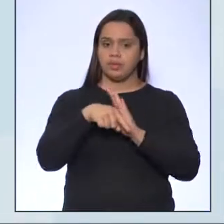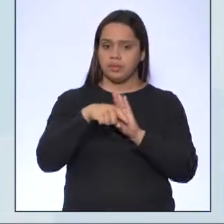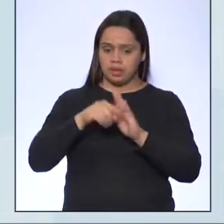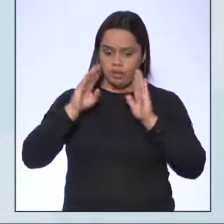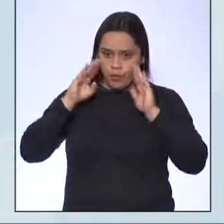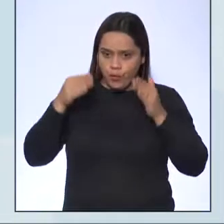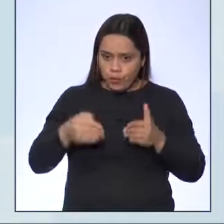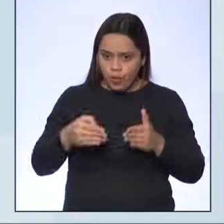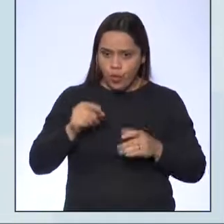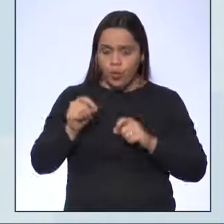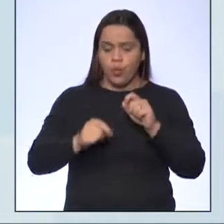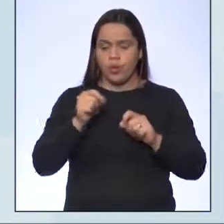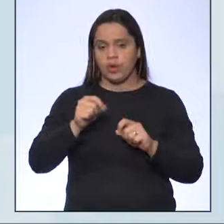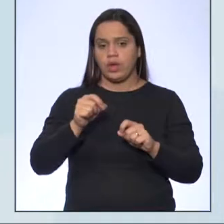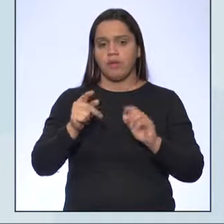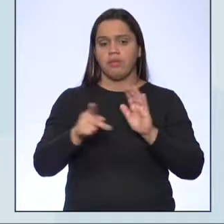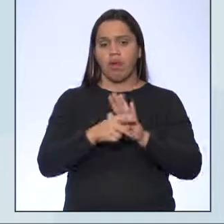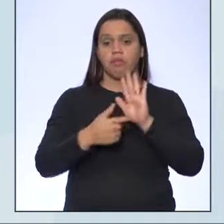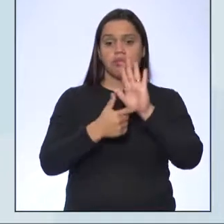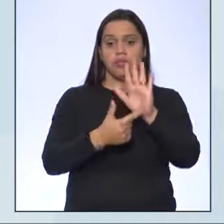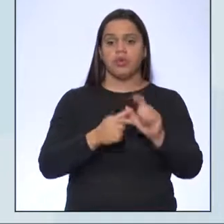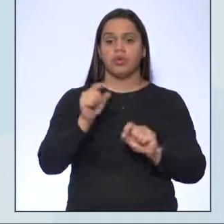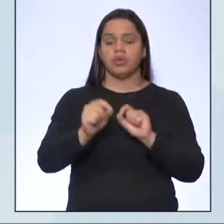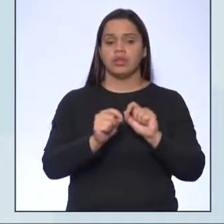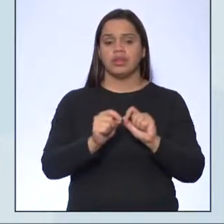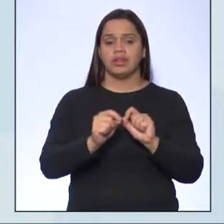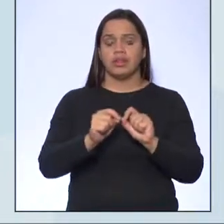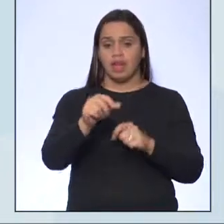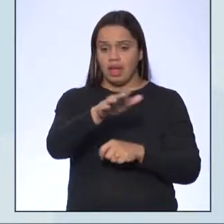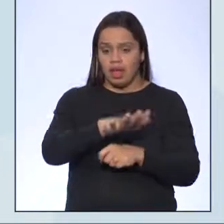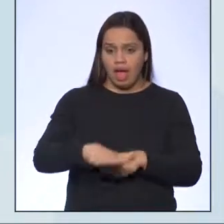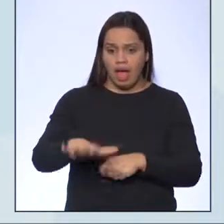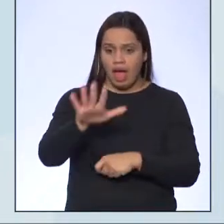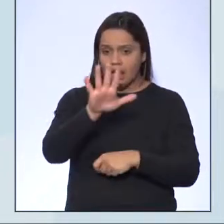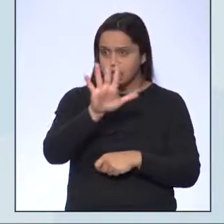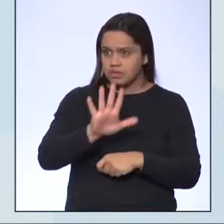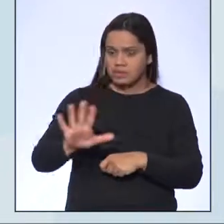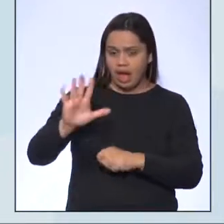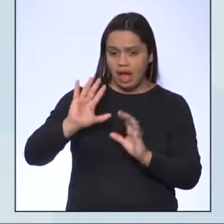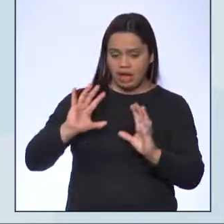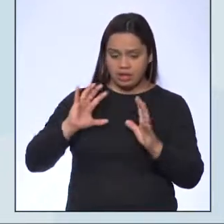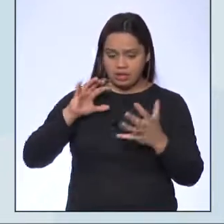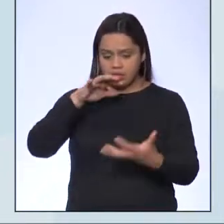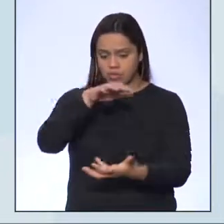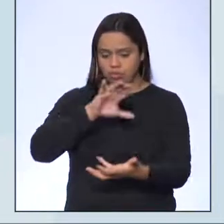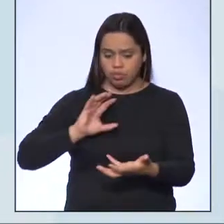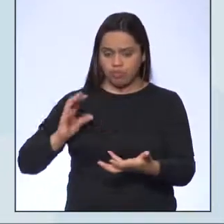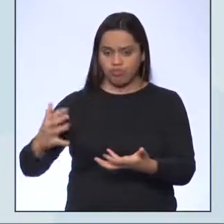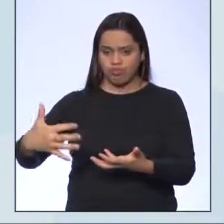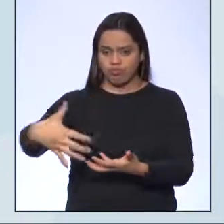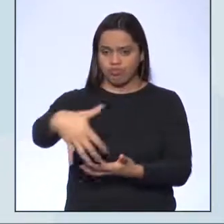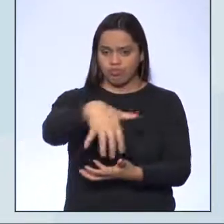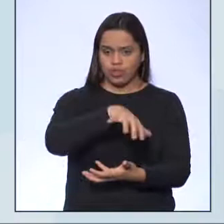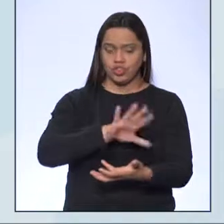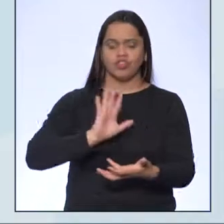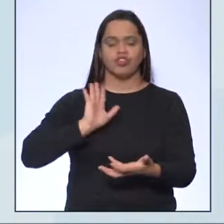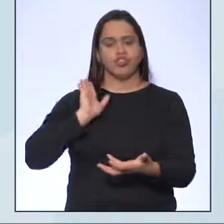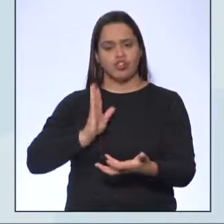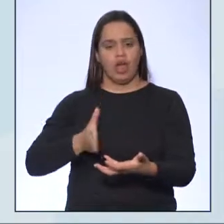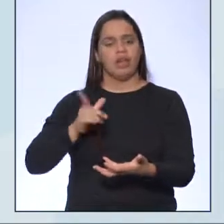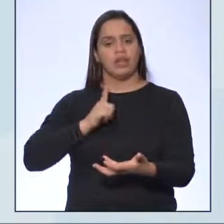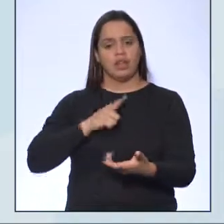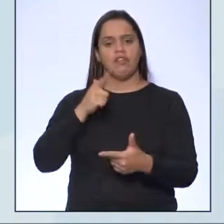que traz para vocês aí já as áreas, né, de outros territórios, de outros continentes aí